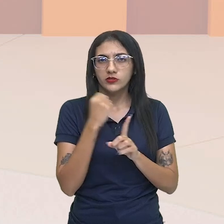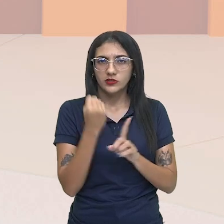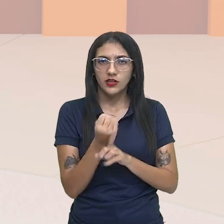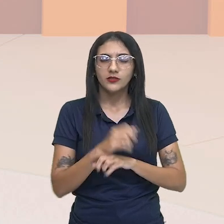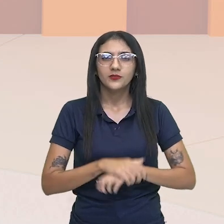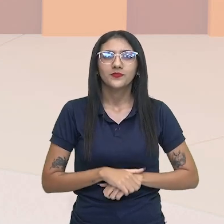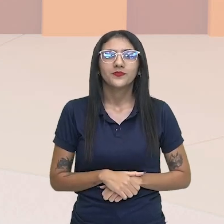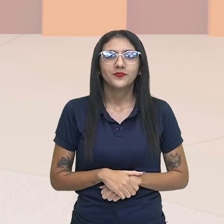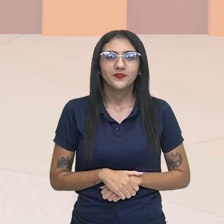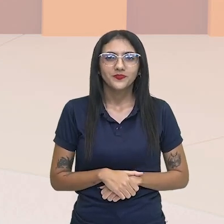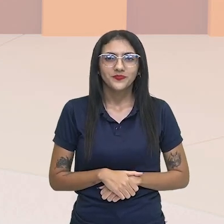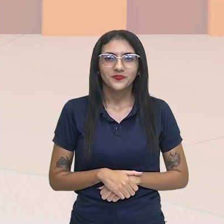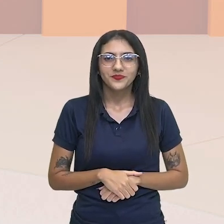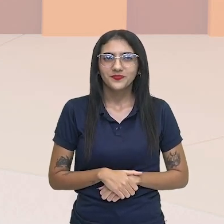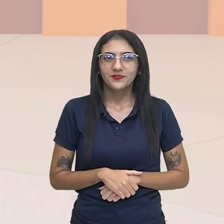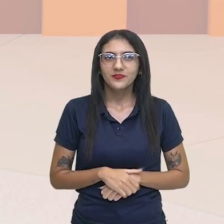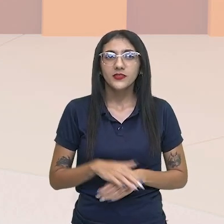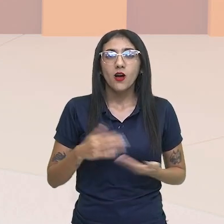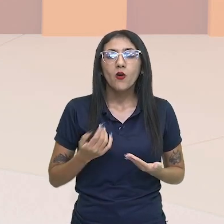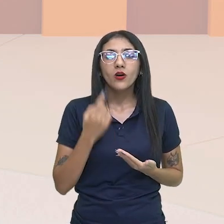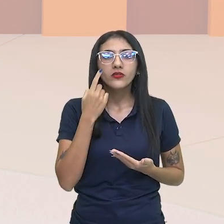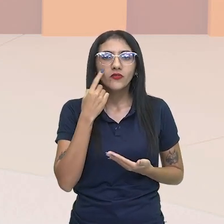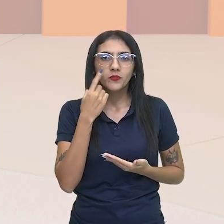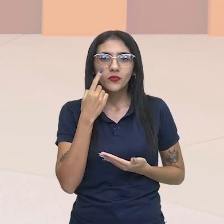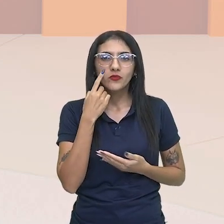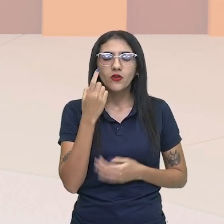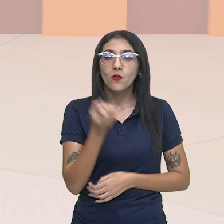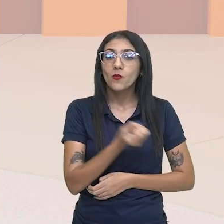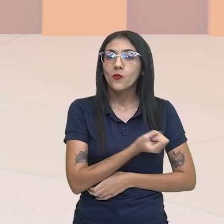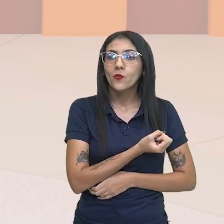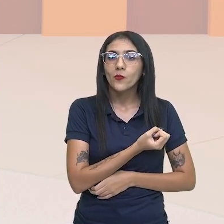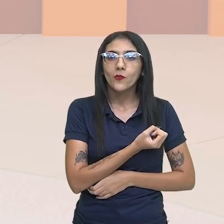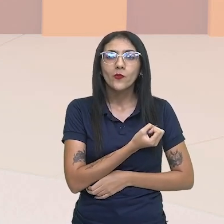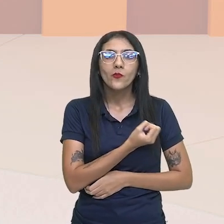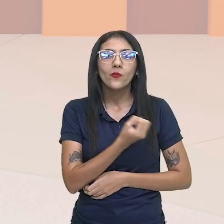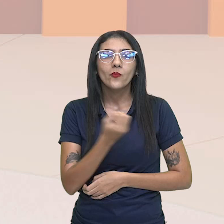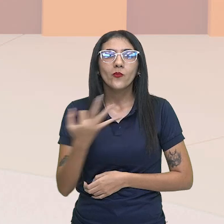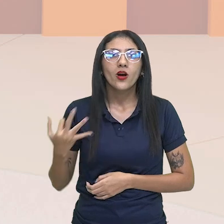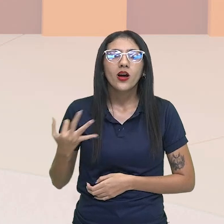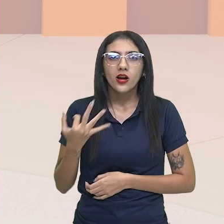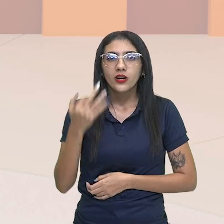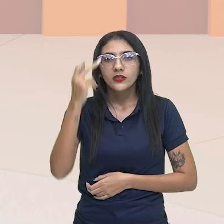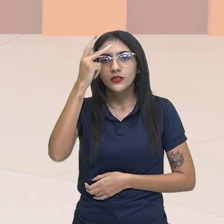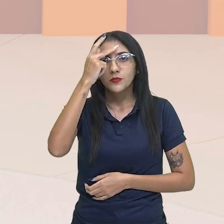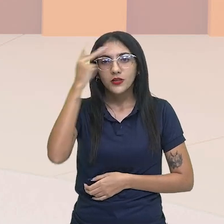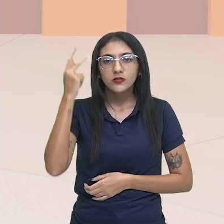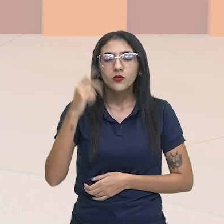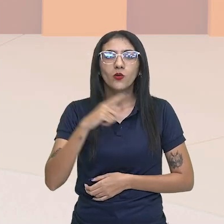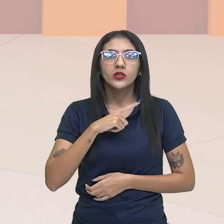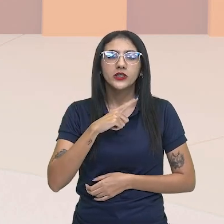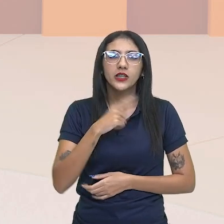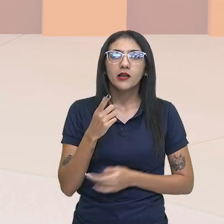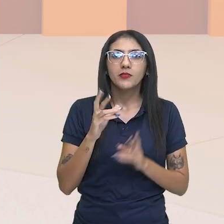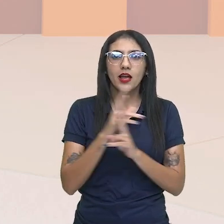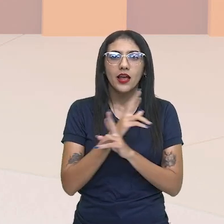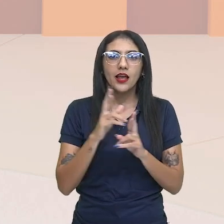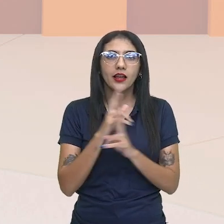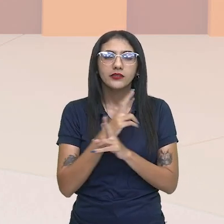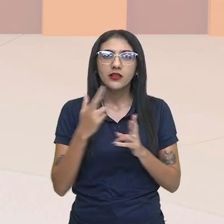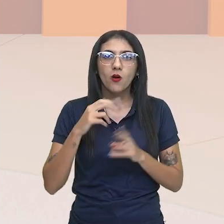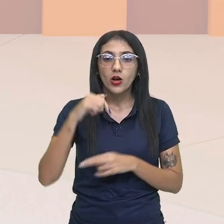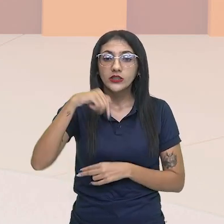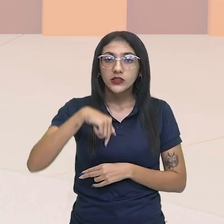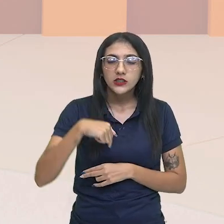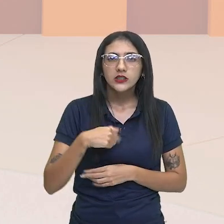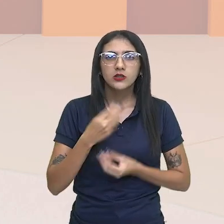Vamos começar do começo, então. Quantas pessoas estão compartilhando isto aqui, né, que a gente chama de